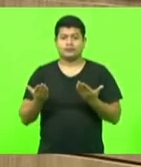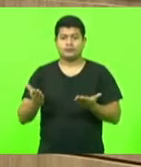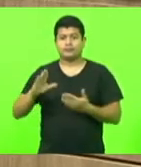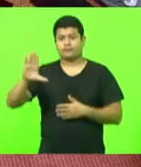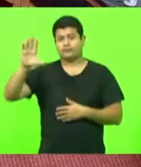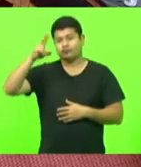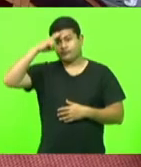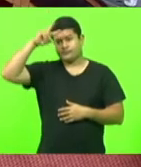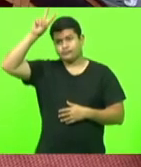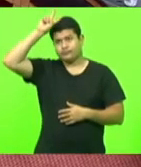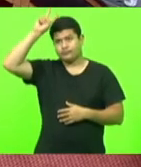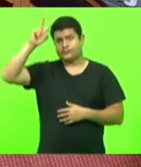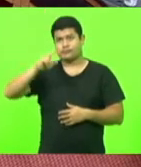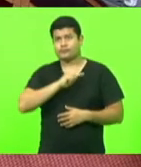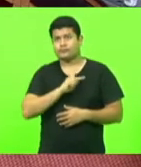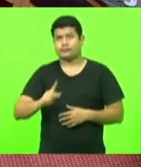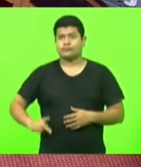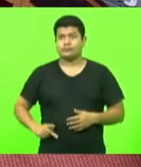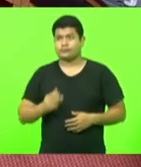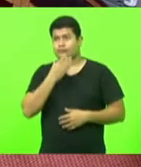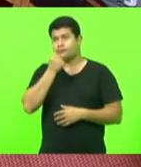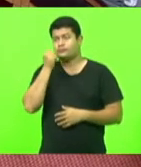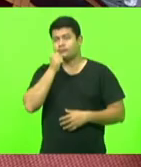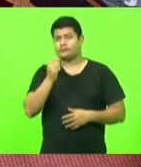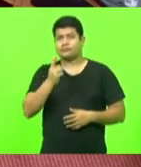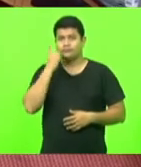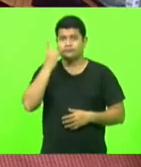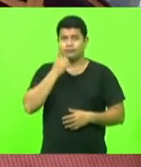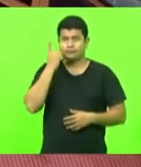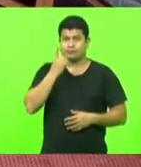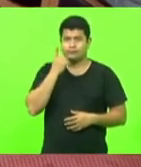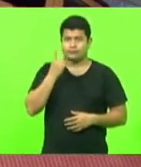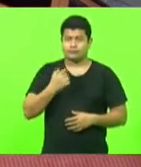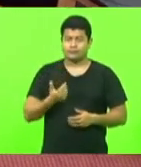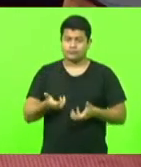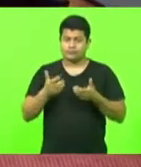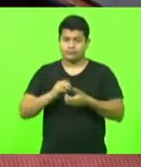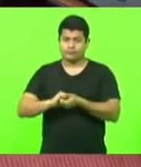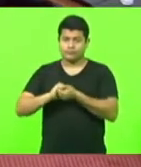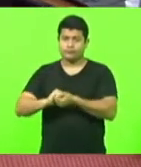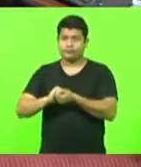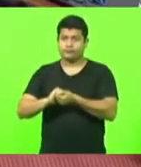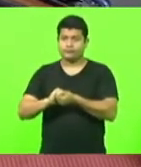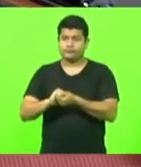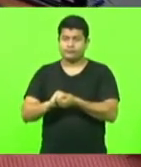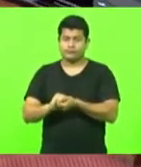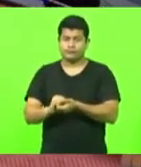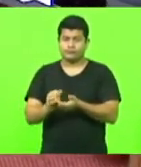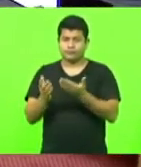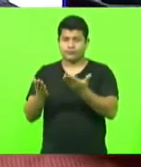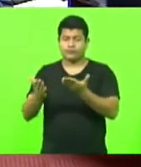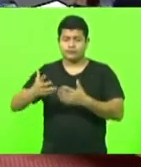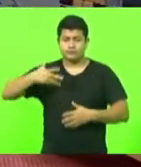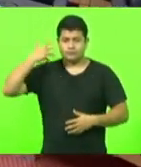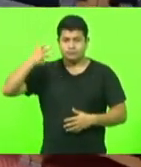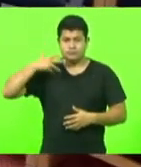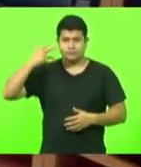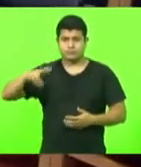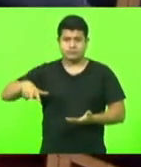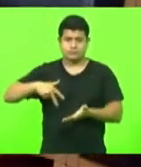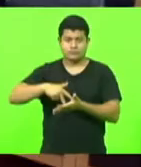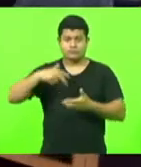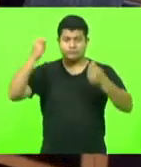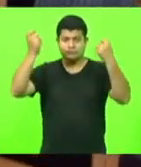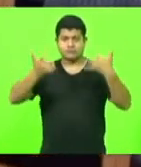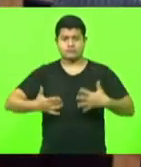presidente, senhoras e senhores deputados, queria saudar o orador que vem aqui discorrer sobre um tema